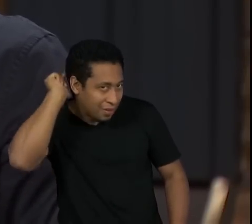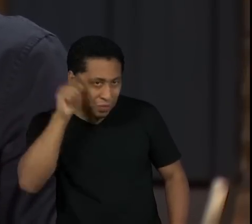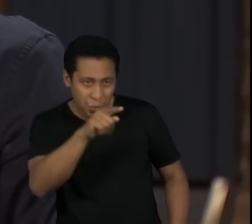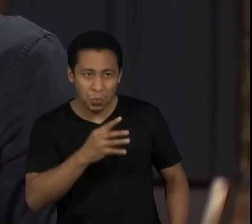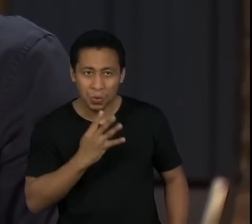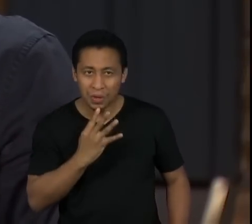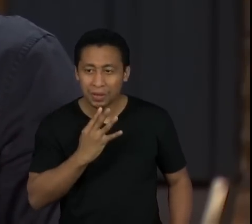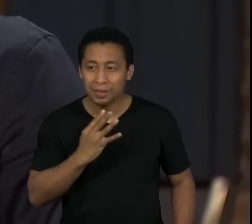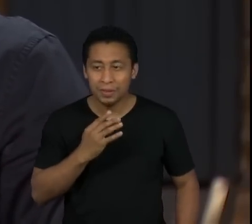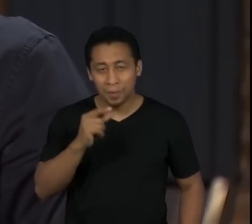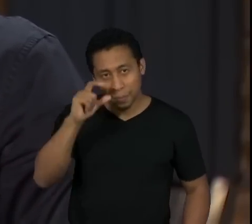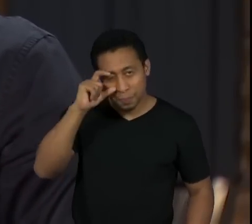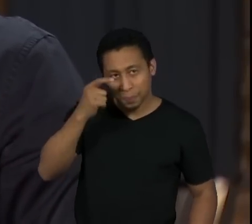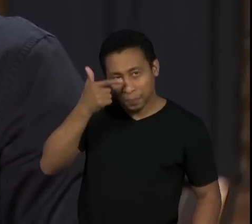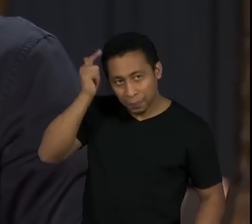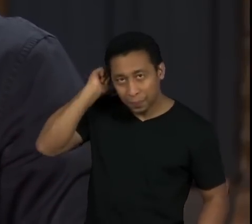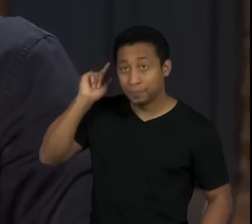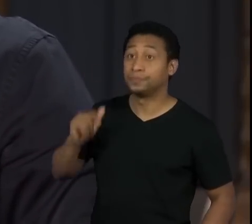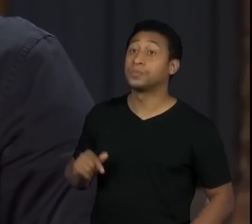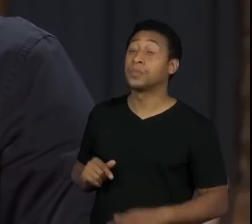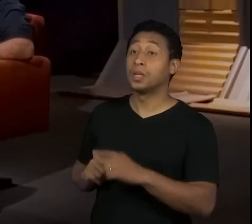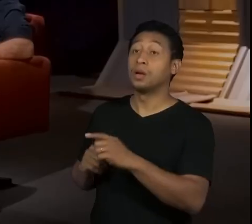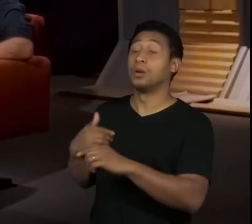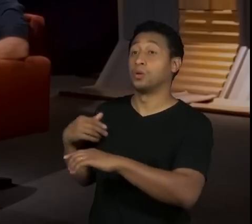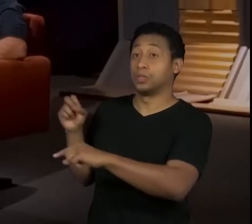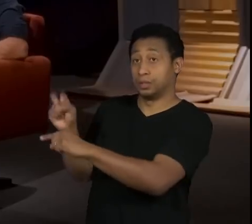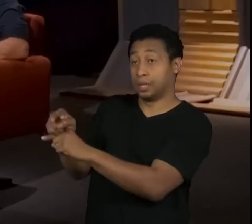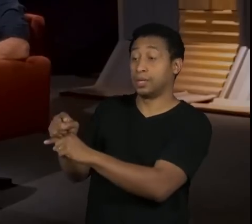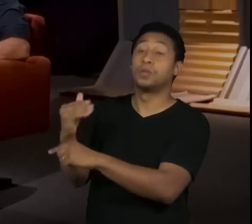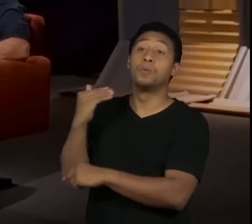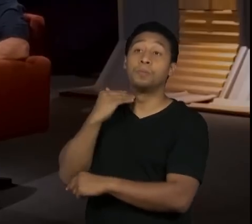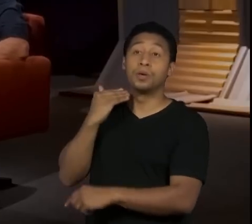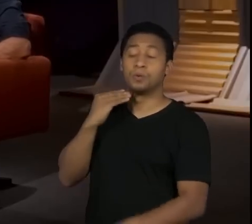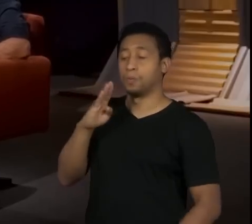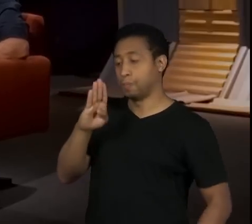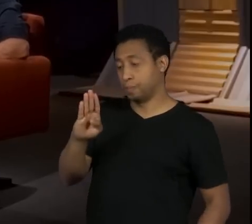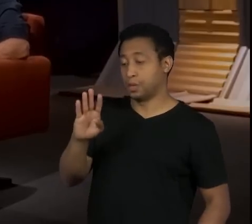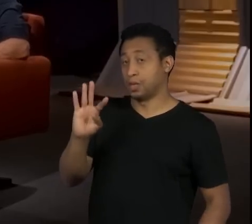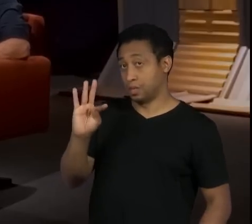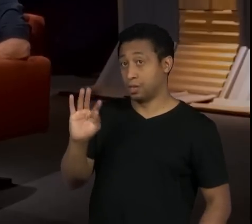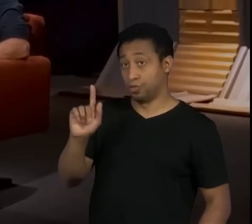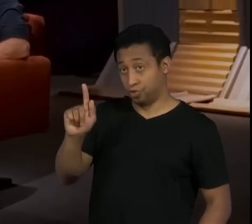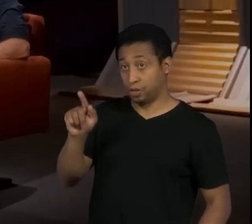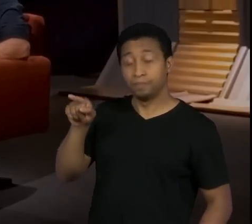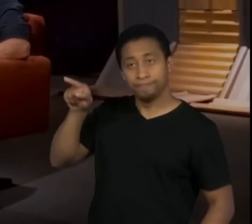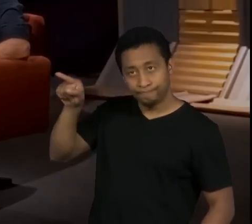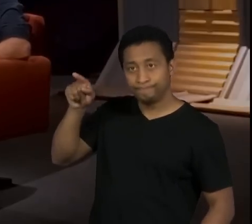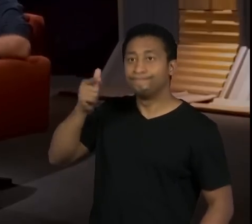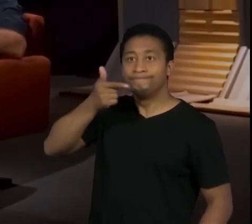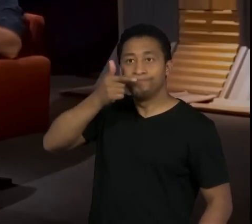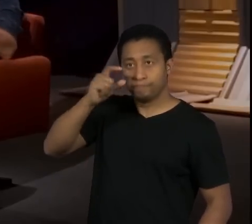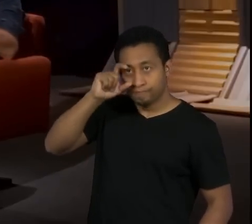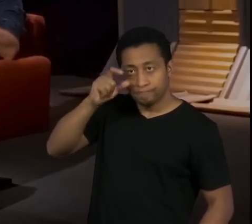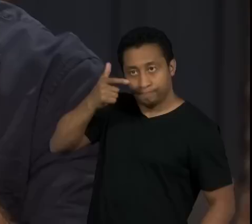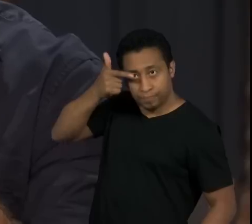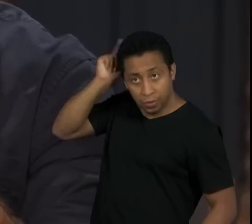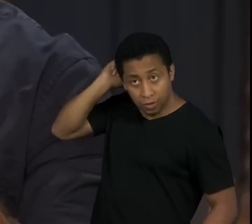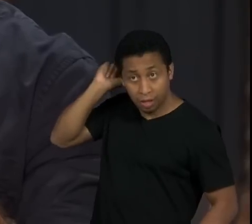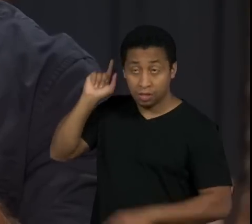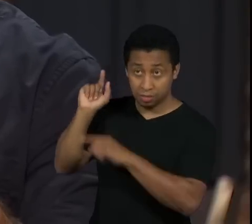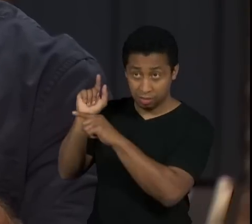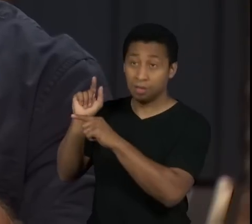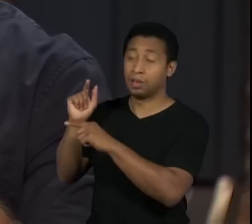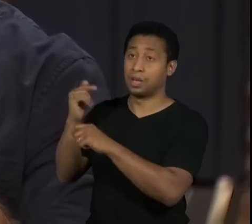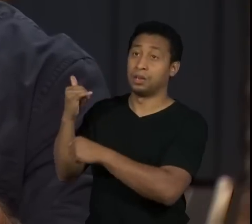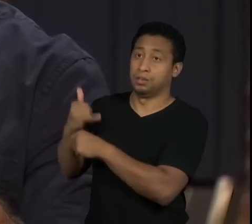Pactual em 97 e o Paulo Guedes era um dos sócios. As pessoas tinham pânico do Paulo Guedes. que era um cara que destratava